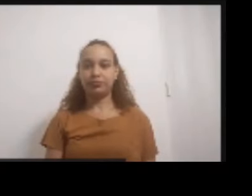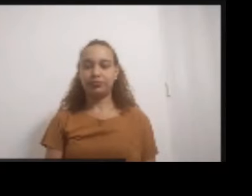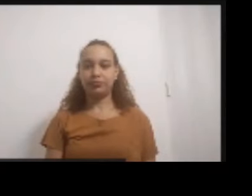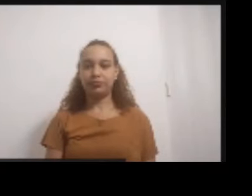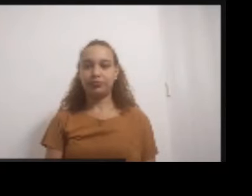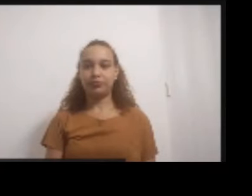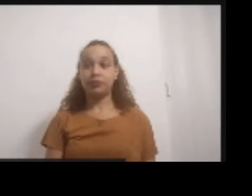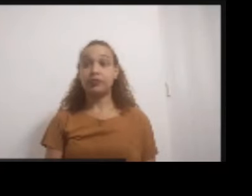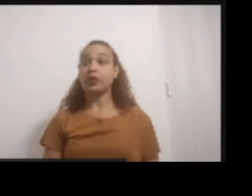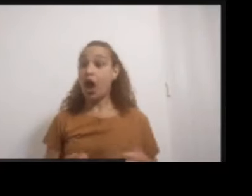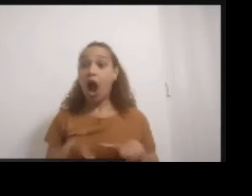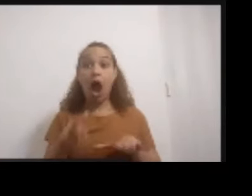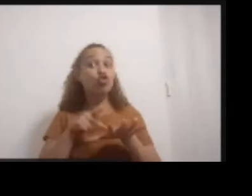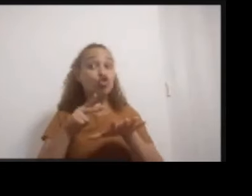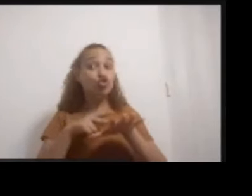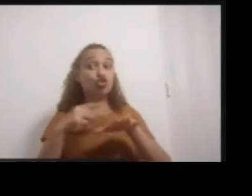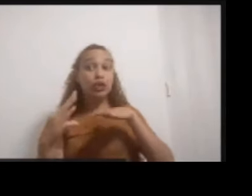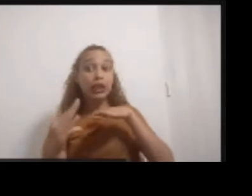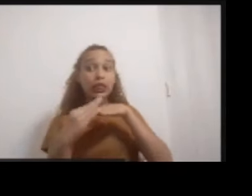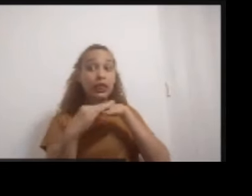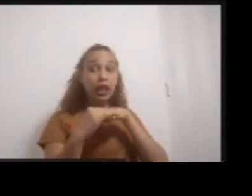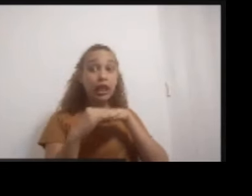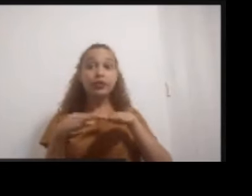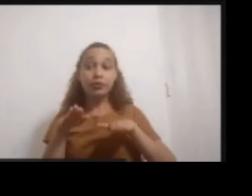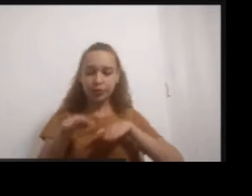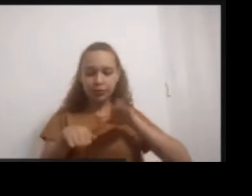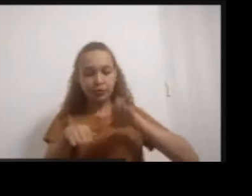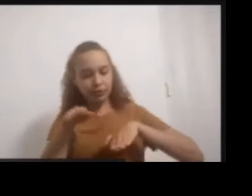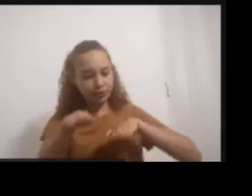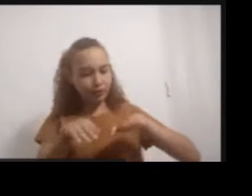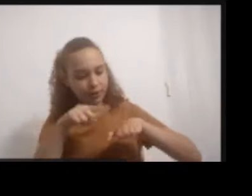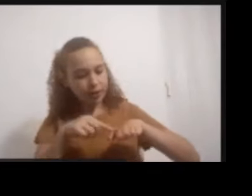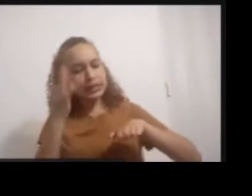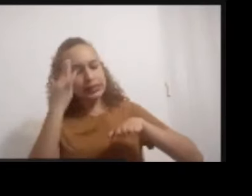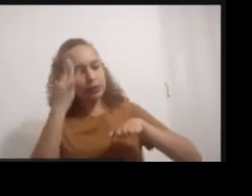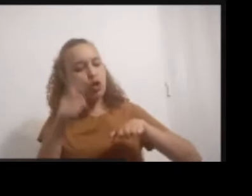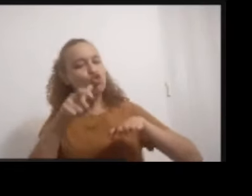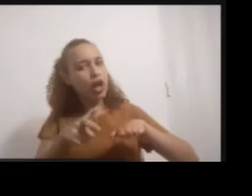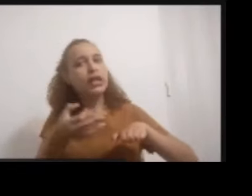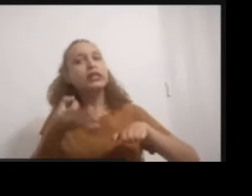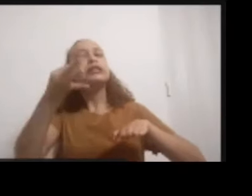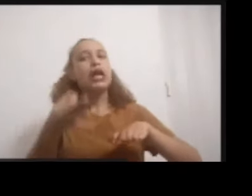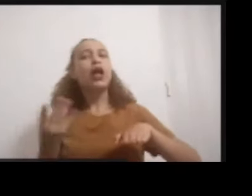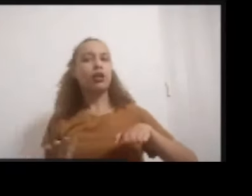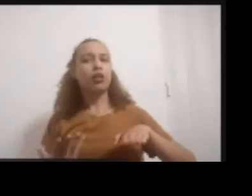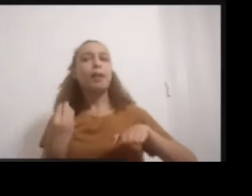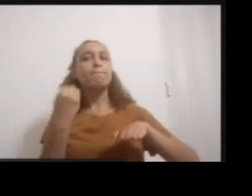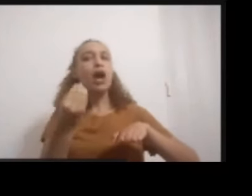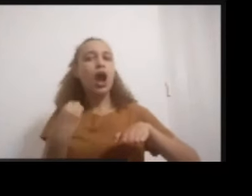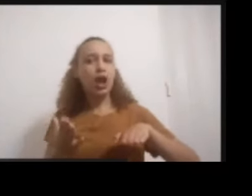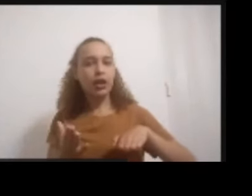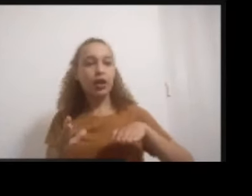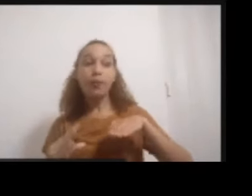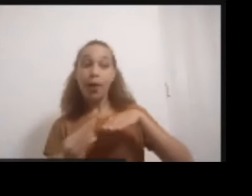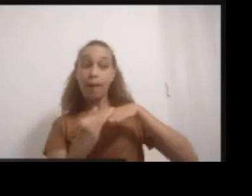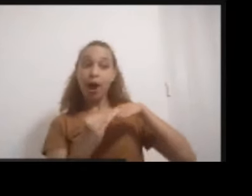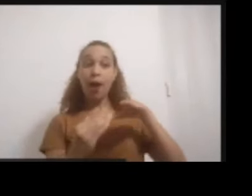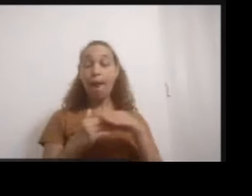O chinelo deve sempre lembrar do seu lugar. Ele serve para proteger os pés